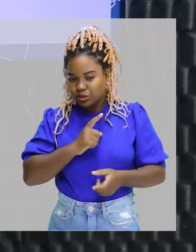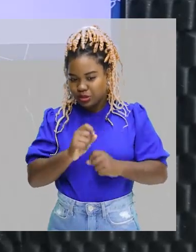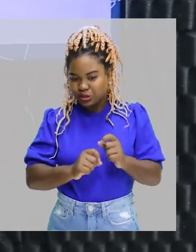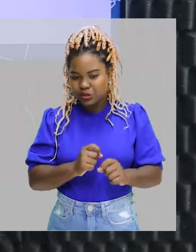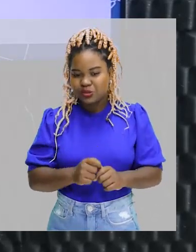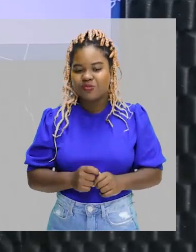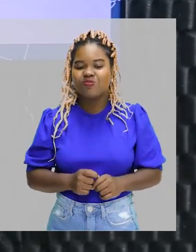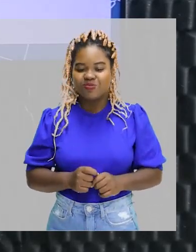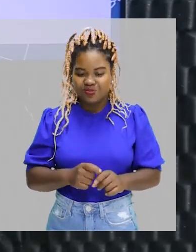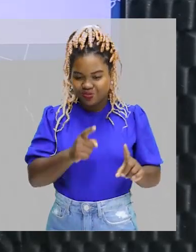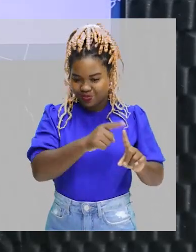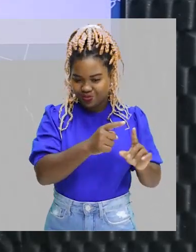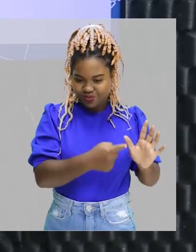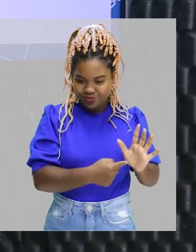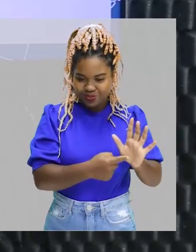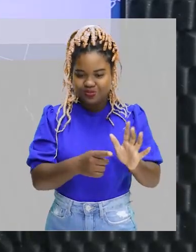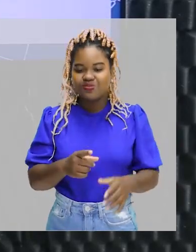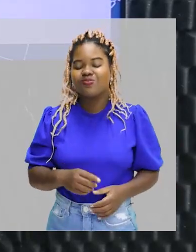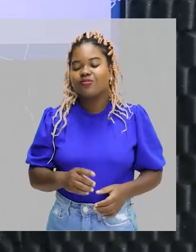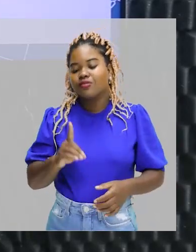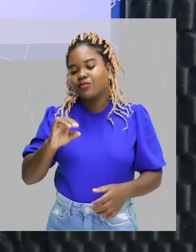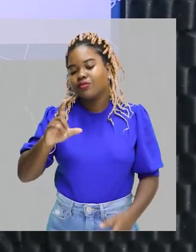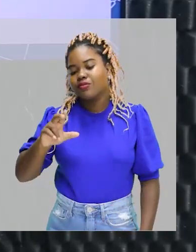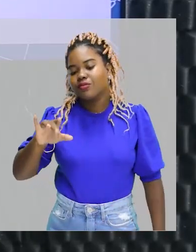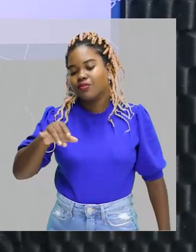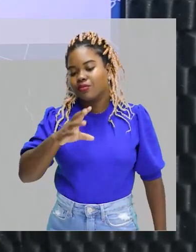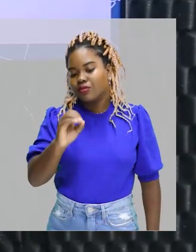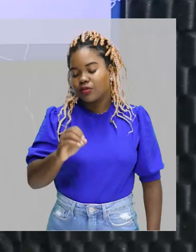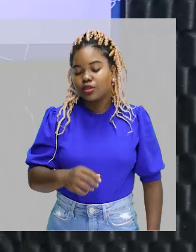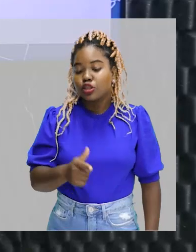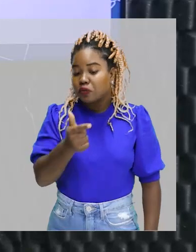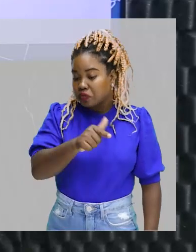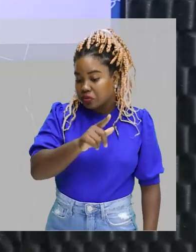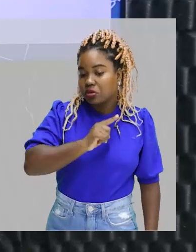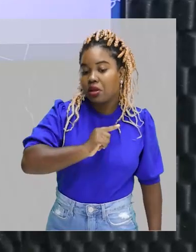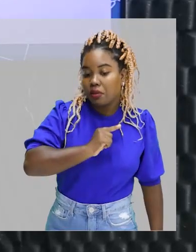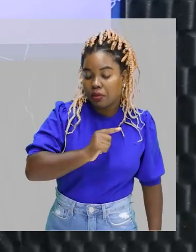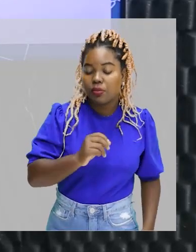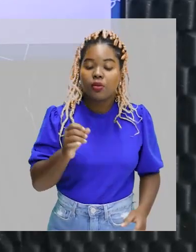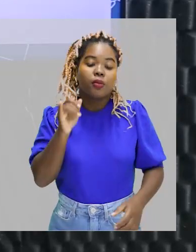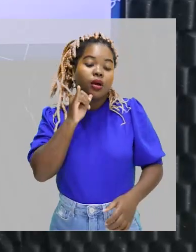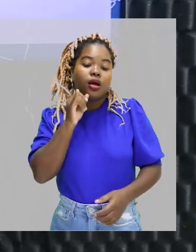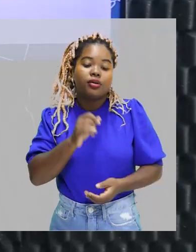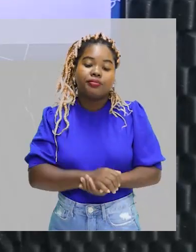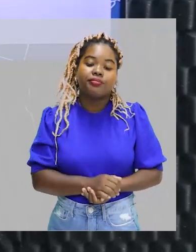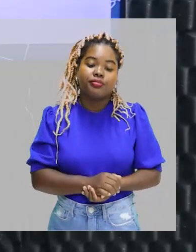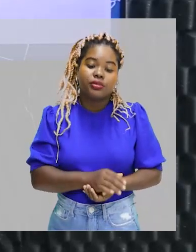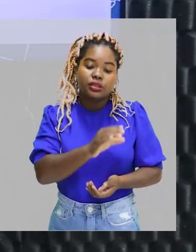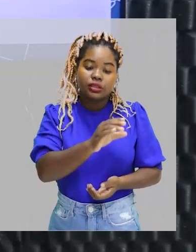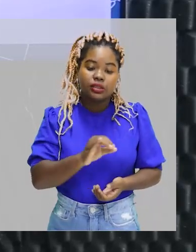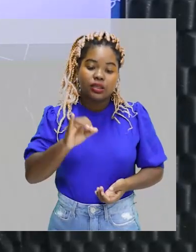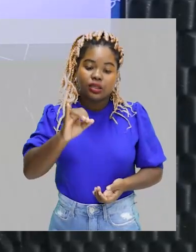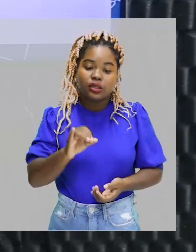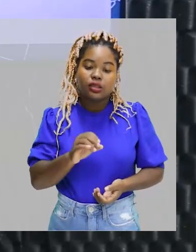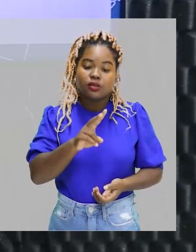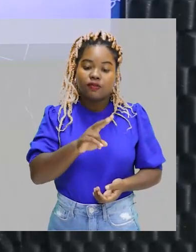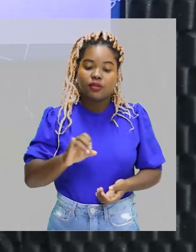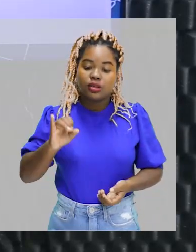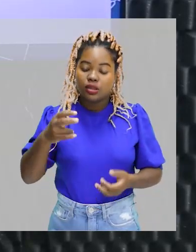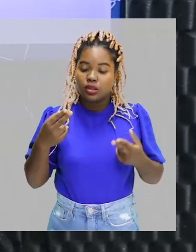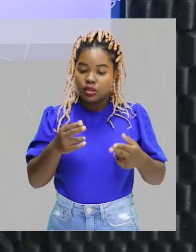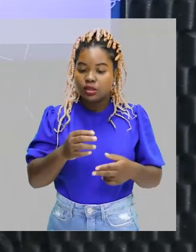fórmulas apresentadas na diluição. Então, eu vou continuar tendo, por exemplo, CI/VI igual